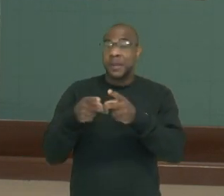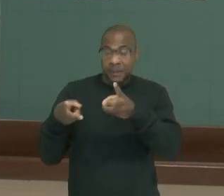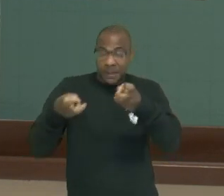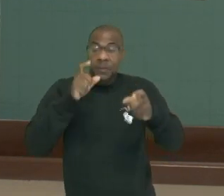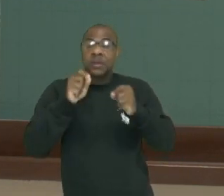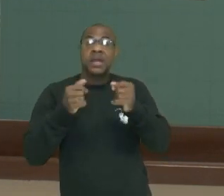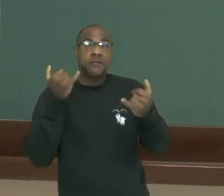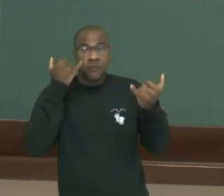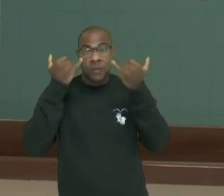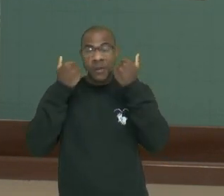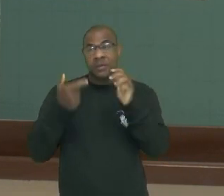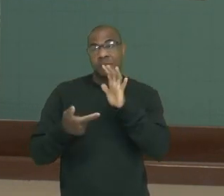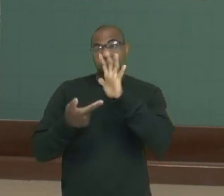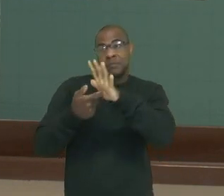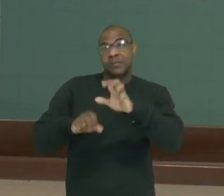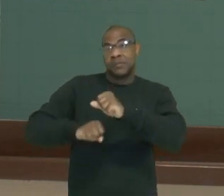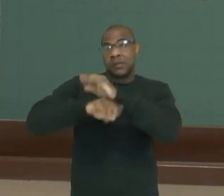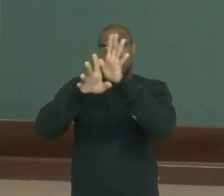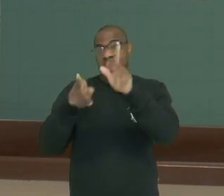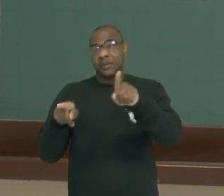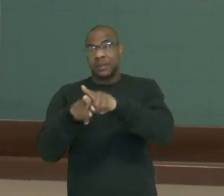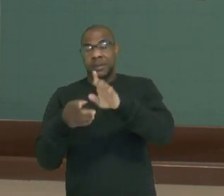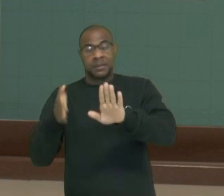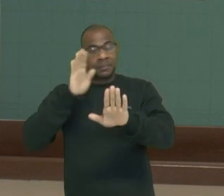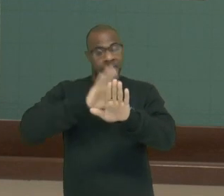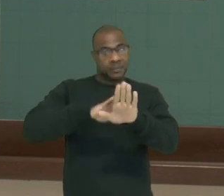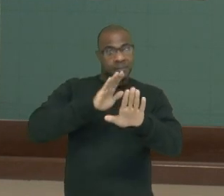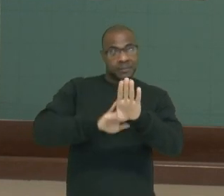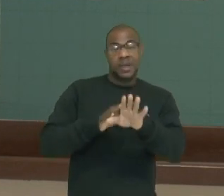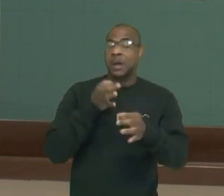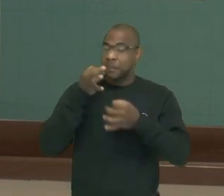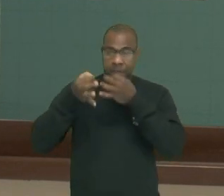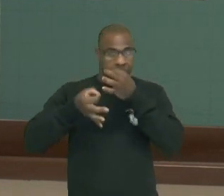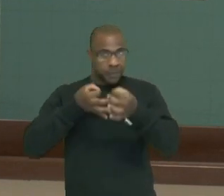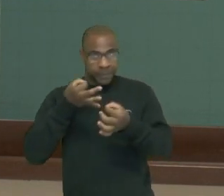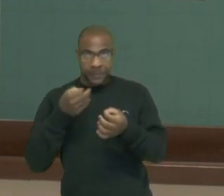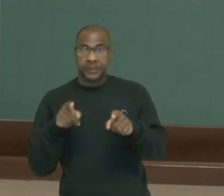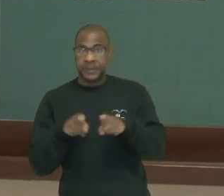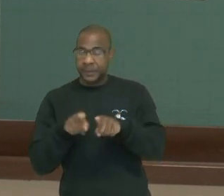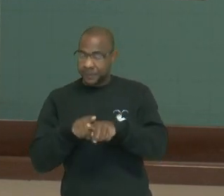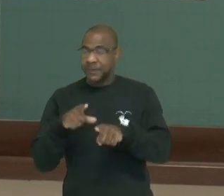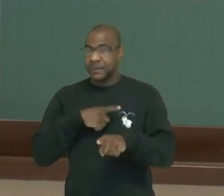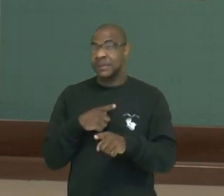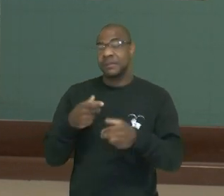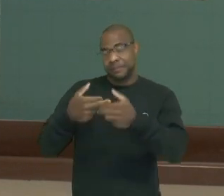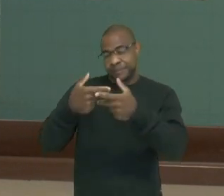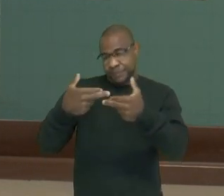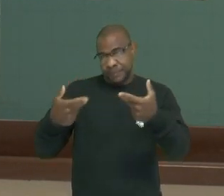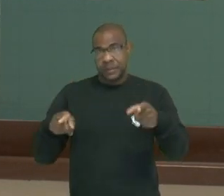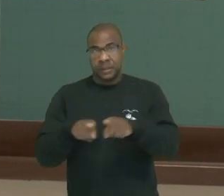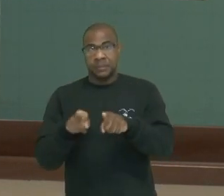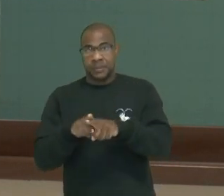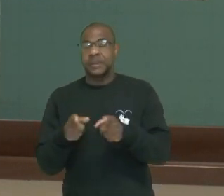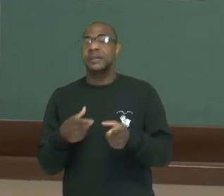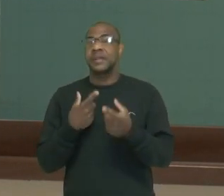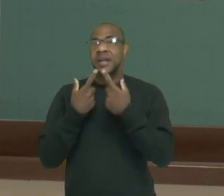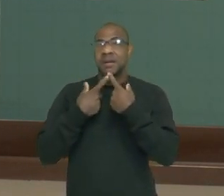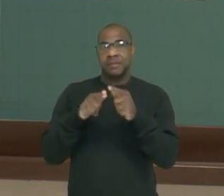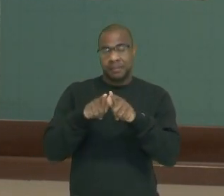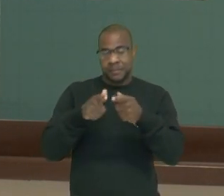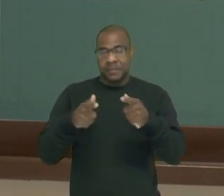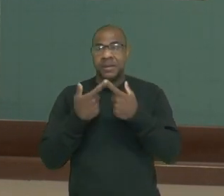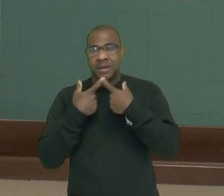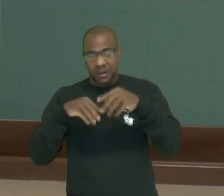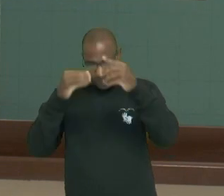explícitas e implícitas, tese e argumentos, e também seus elementos de composição, isso mesmo, como